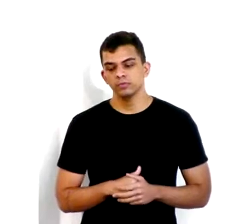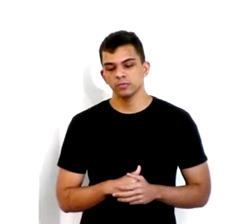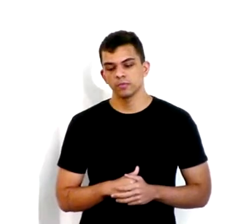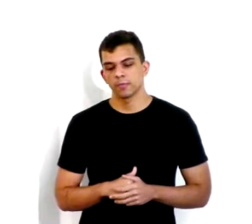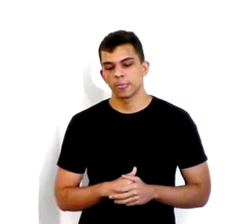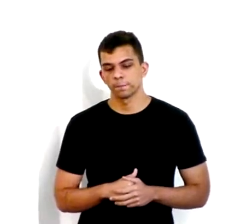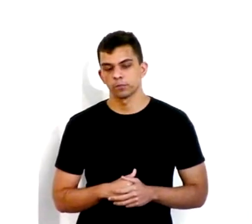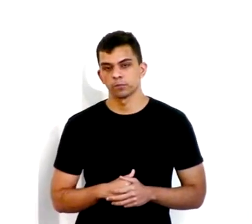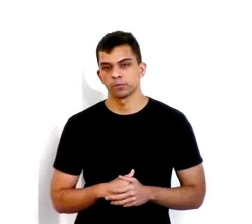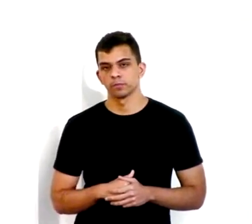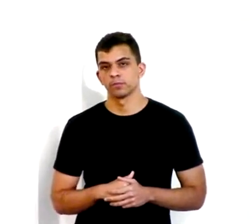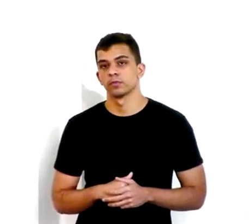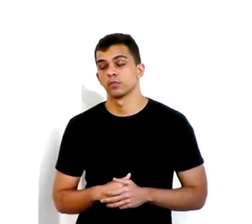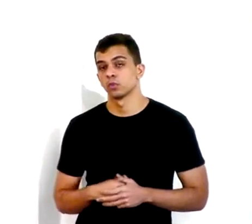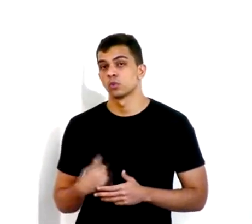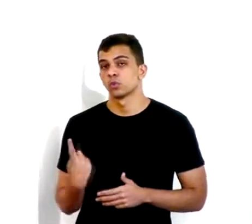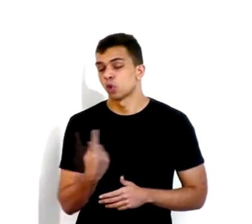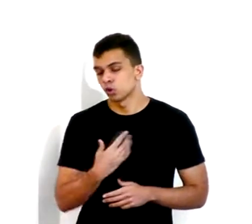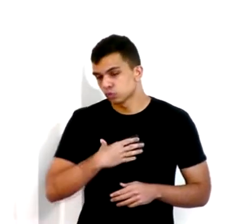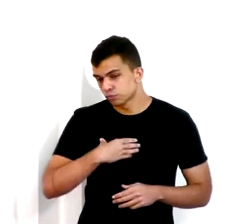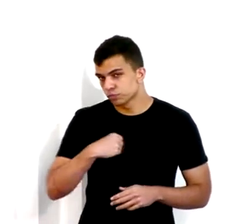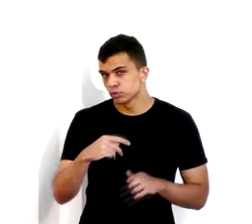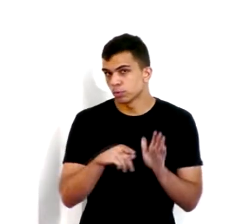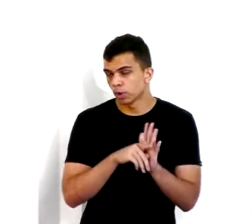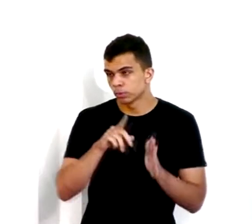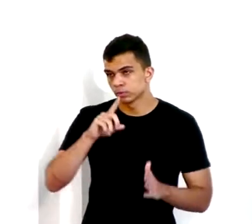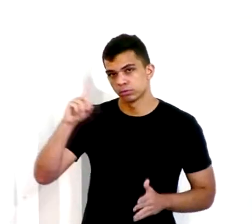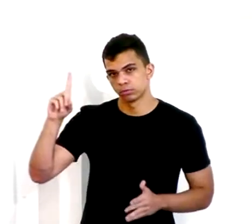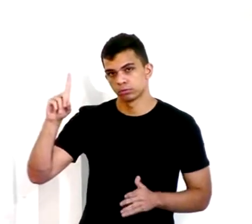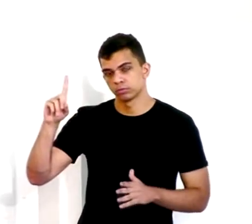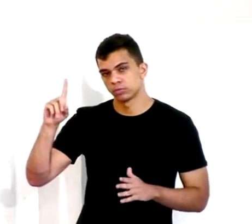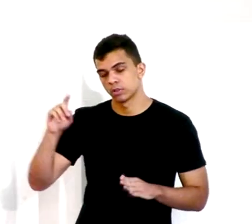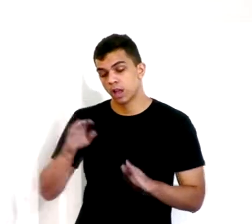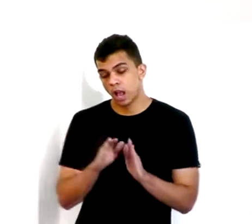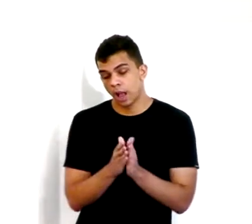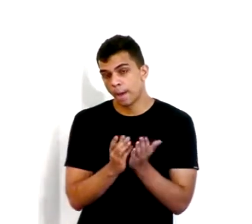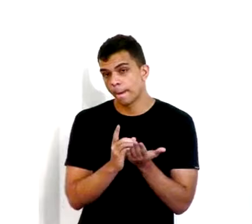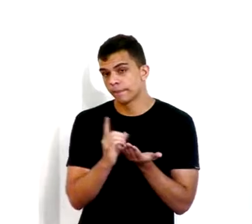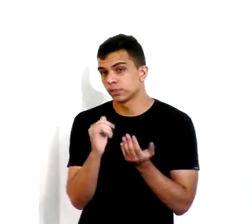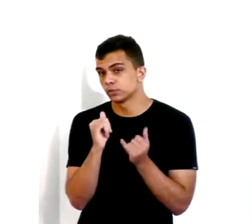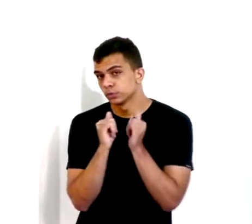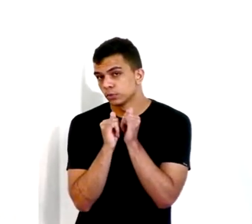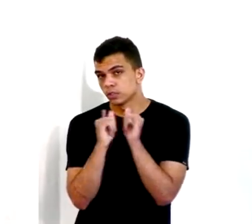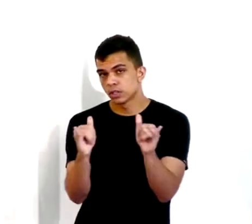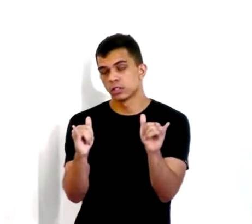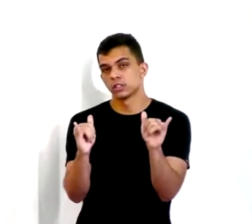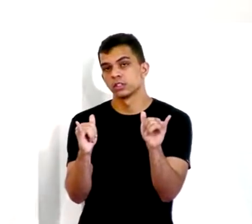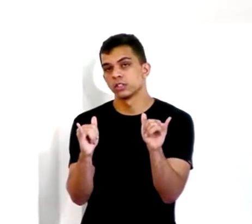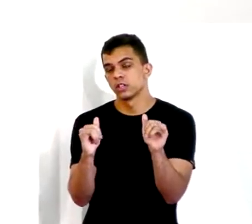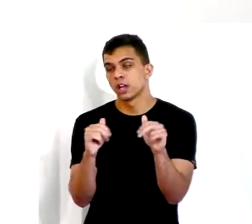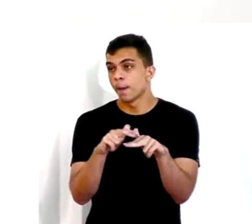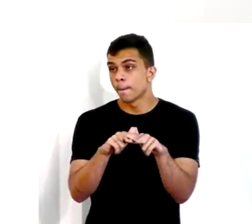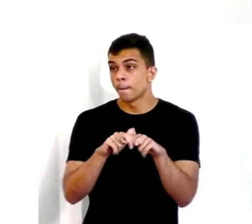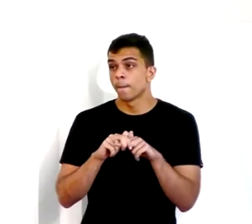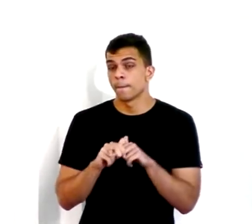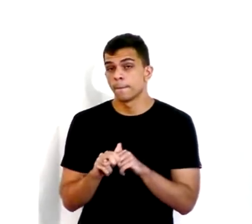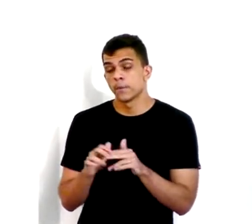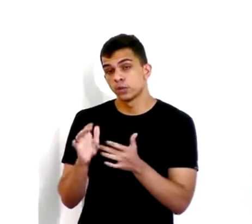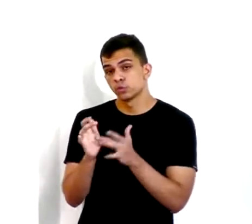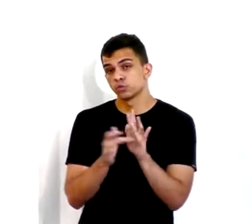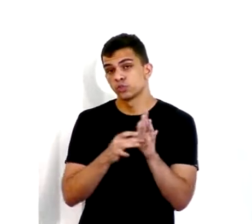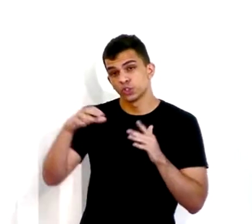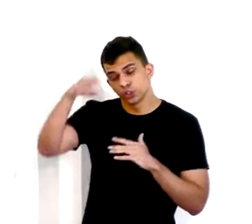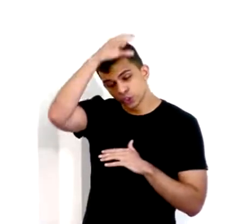aqui filhos de Deus, a palavra de Deus nos diz que em Cristo Jesus todos os